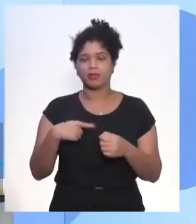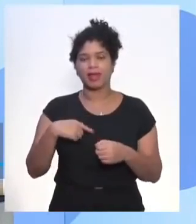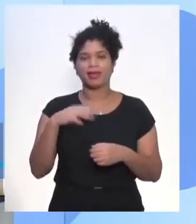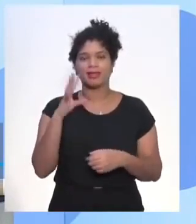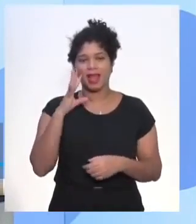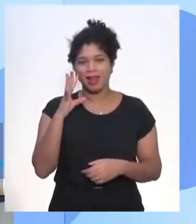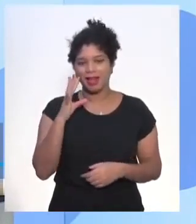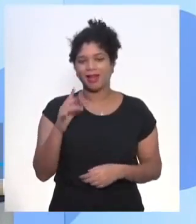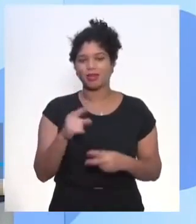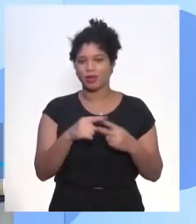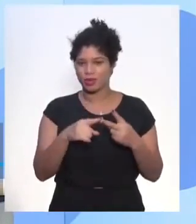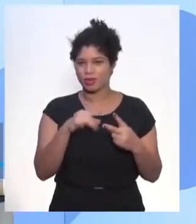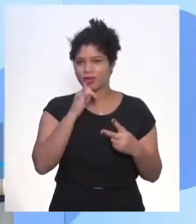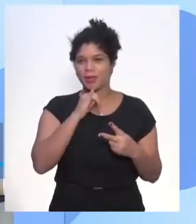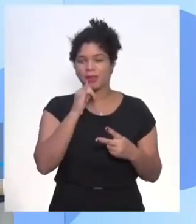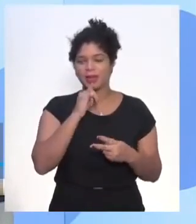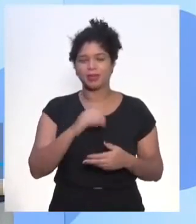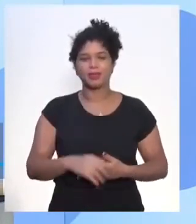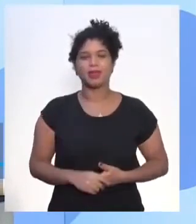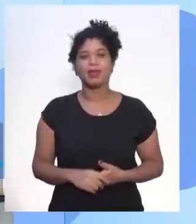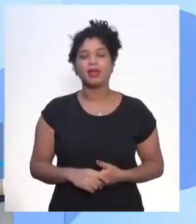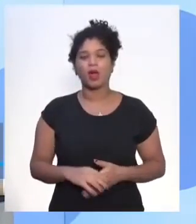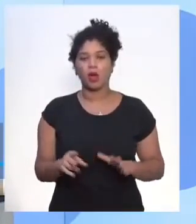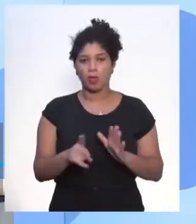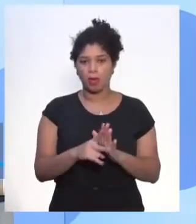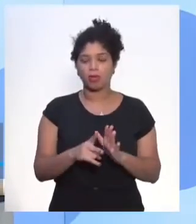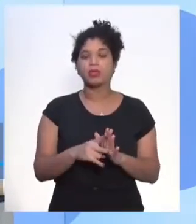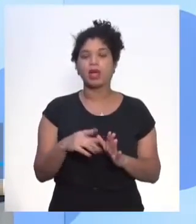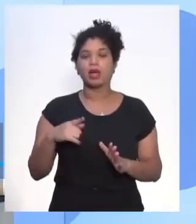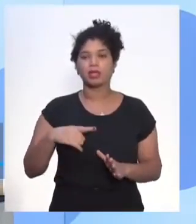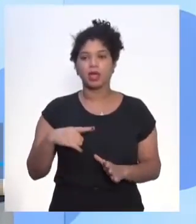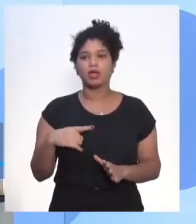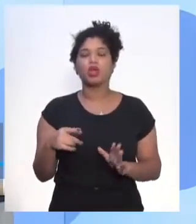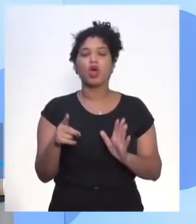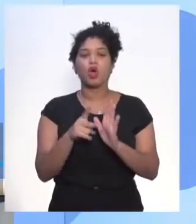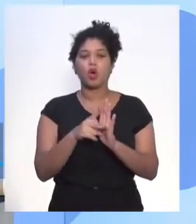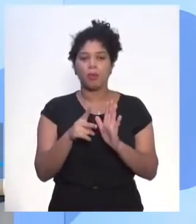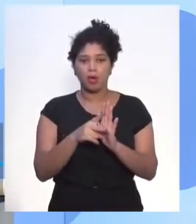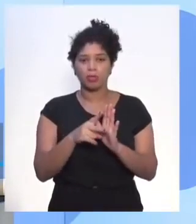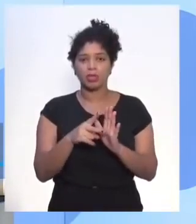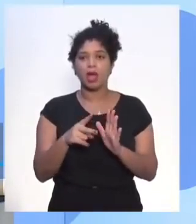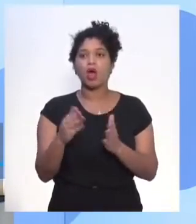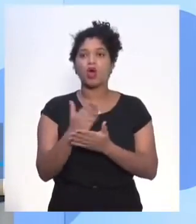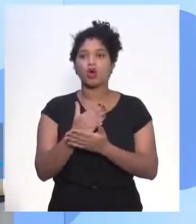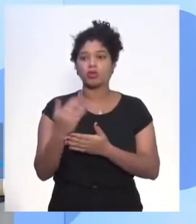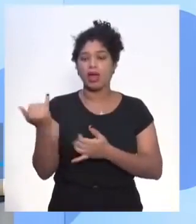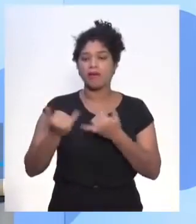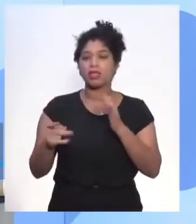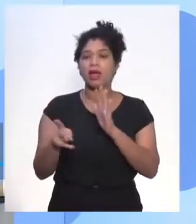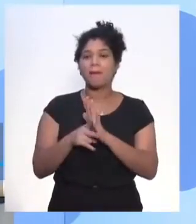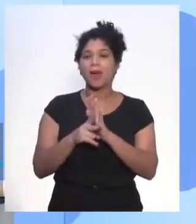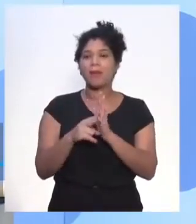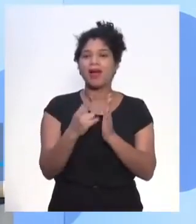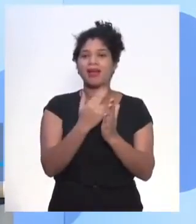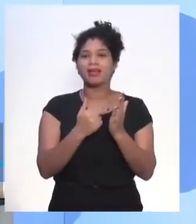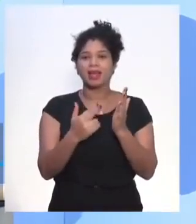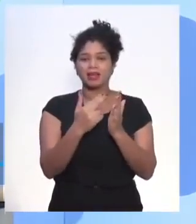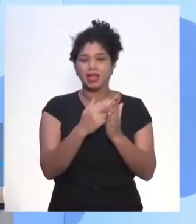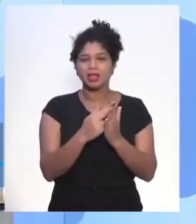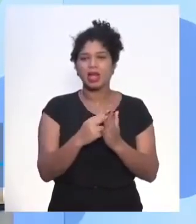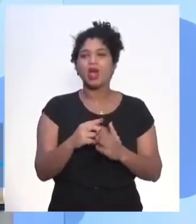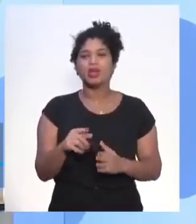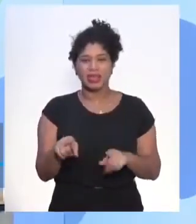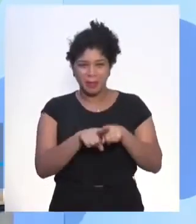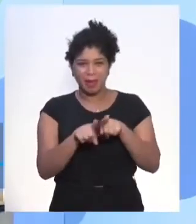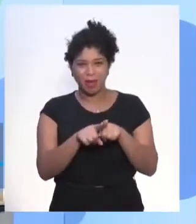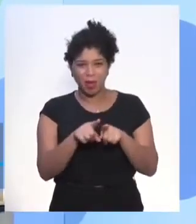legal os exemplos. Parabéns aí pelos exemplos citados. E aqui também tem algumas que comentaram aí sobre o grafite, de acordo com a interação